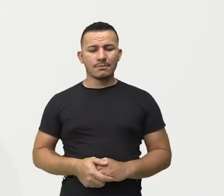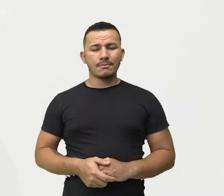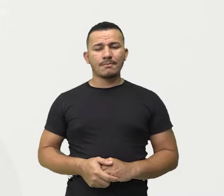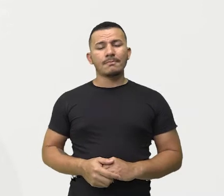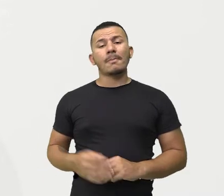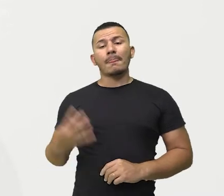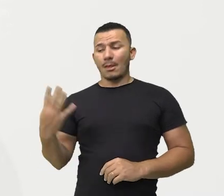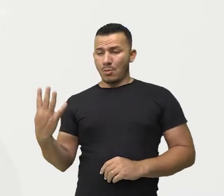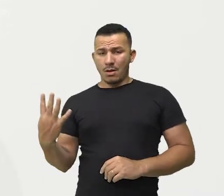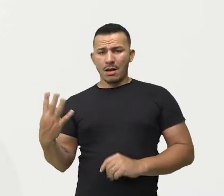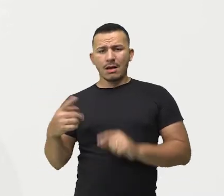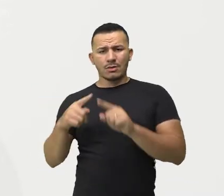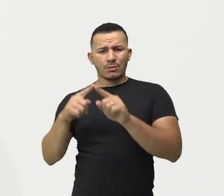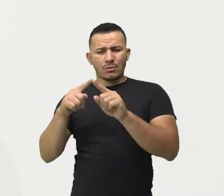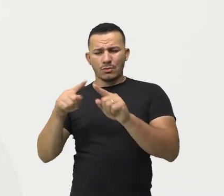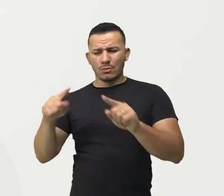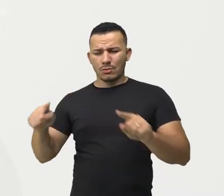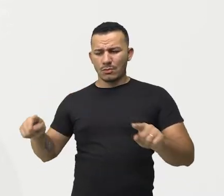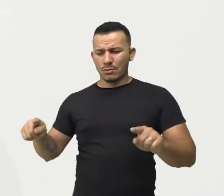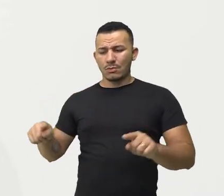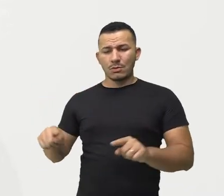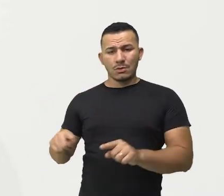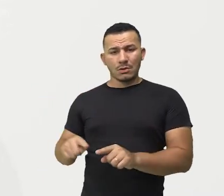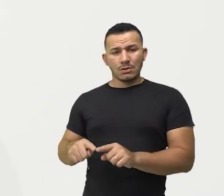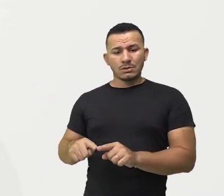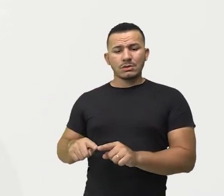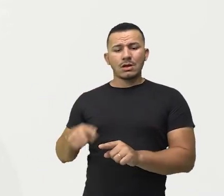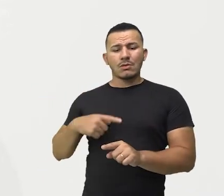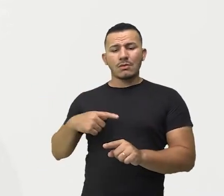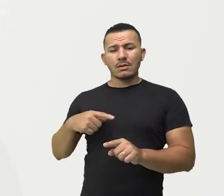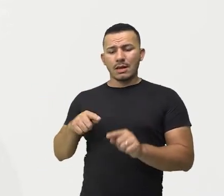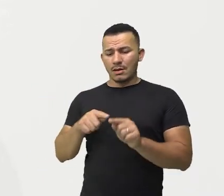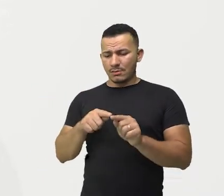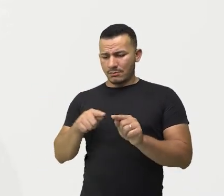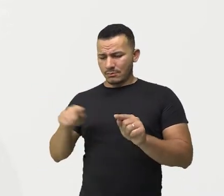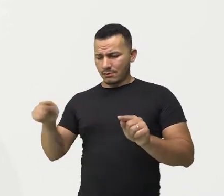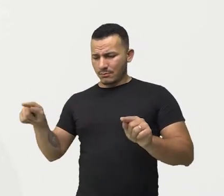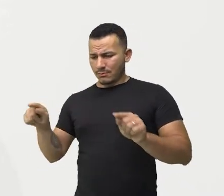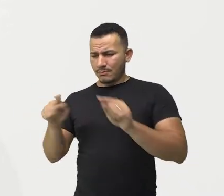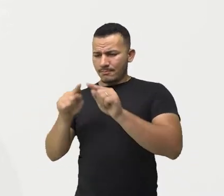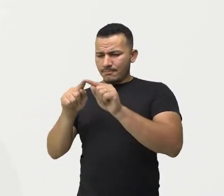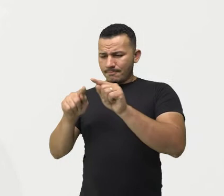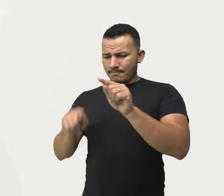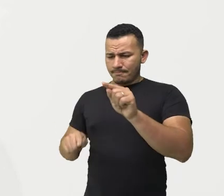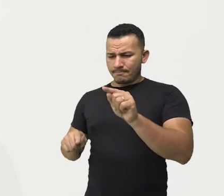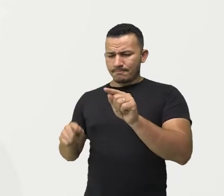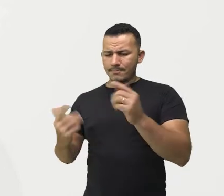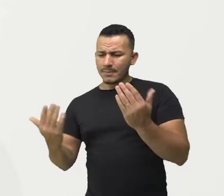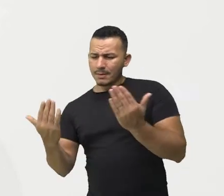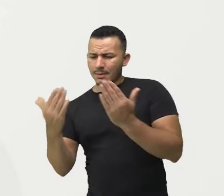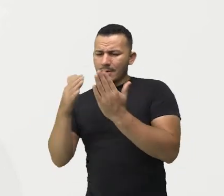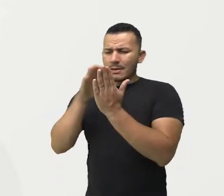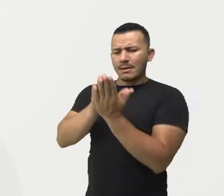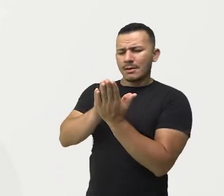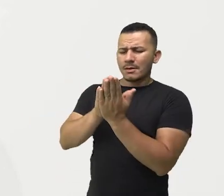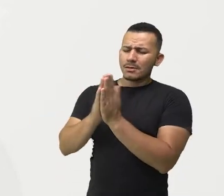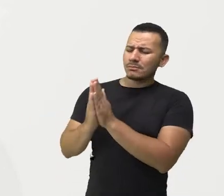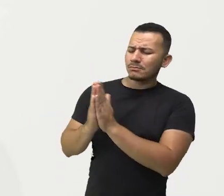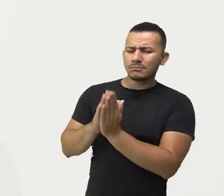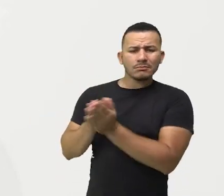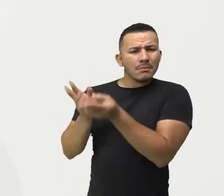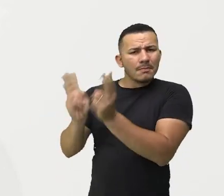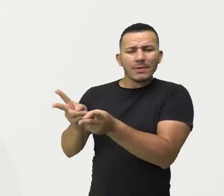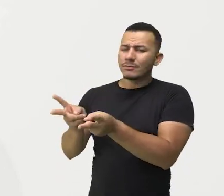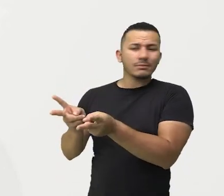E no caso do losango, se eu traço esses eixos aqui, eu não vou ter losango. Então as figuras que eu vou manter a